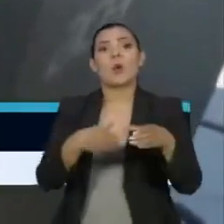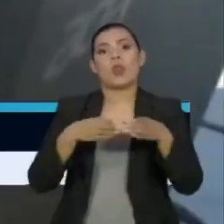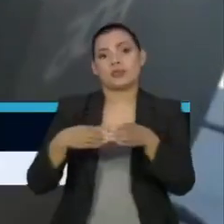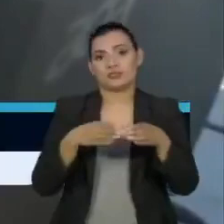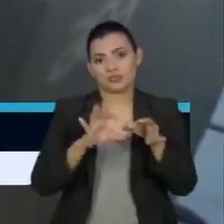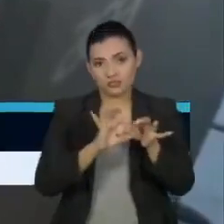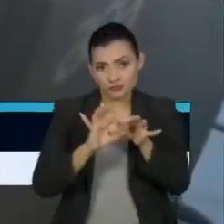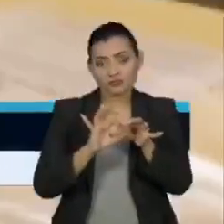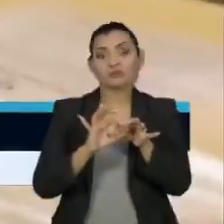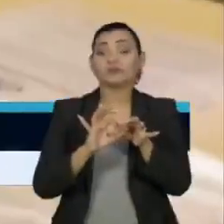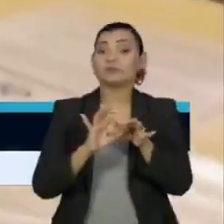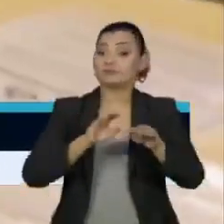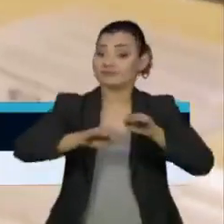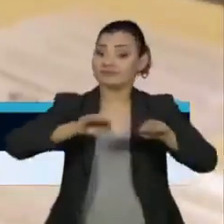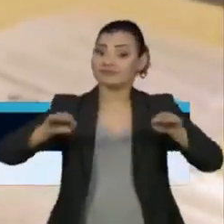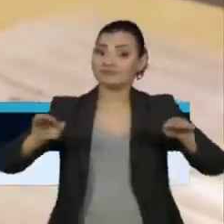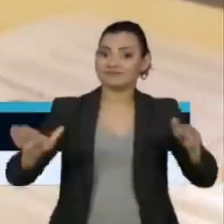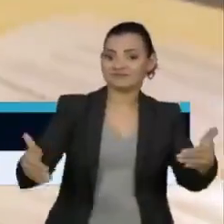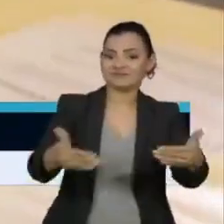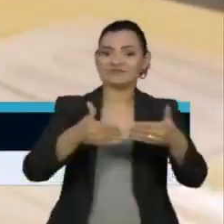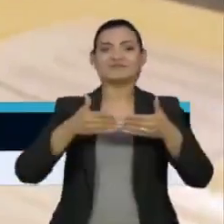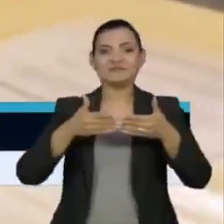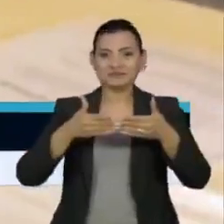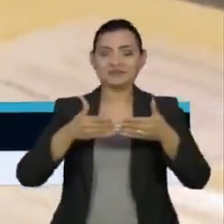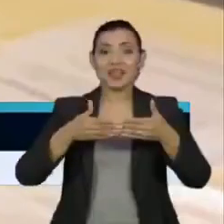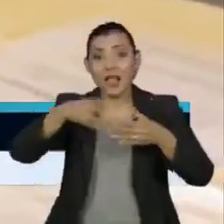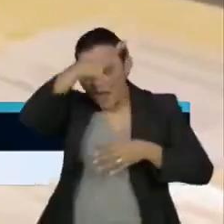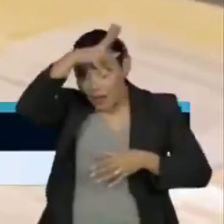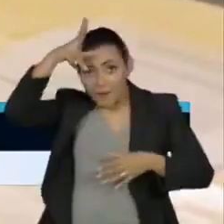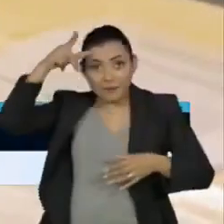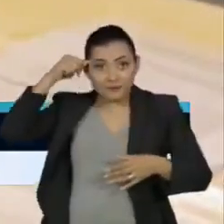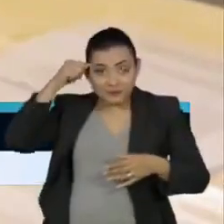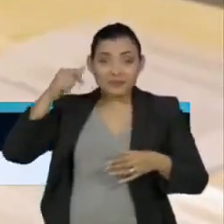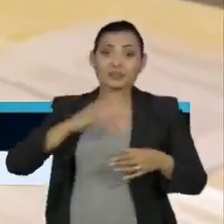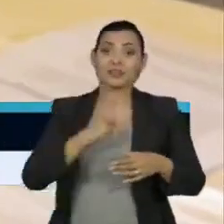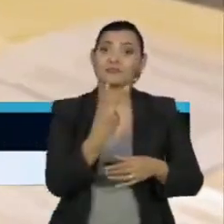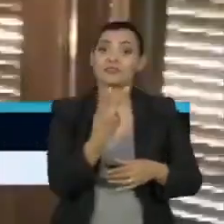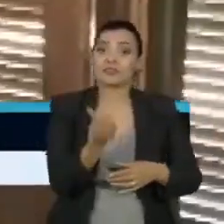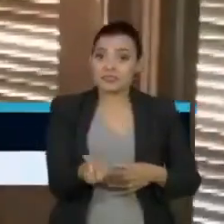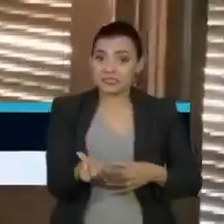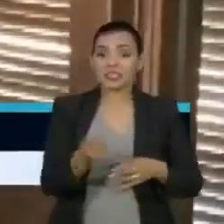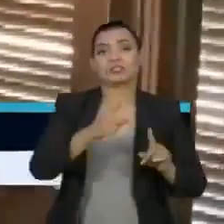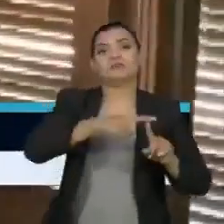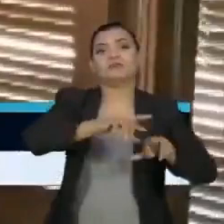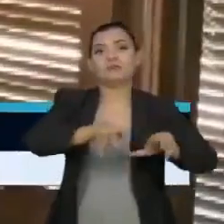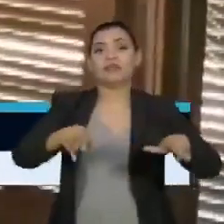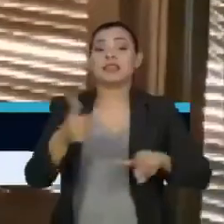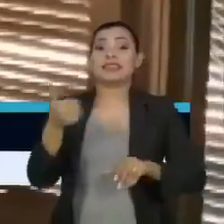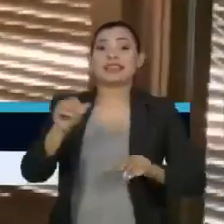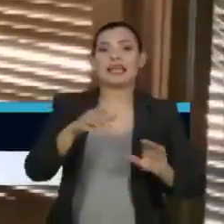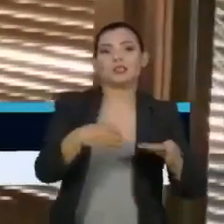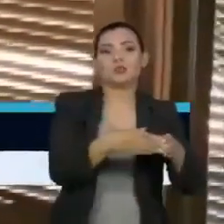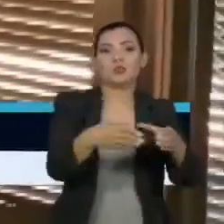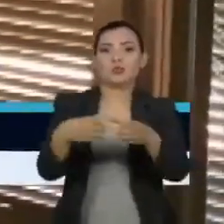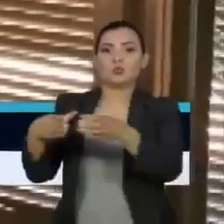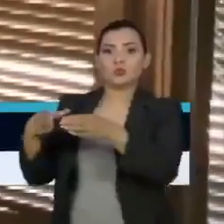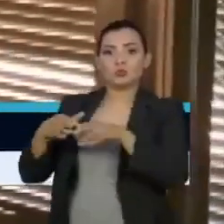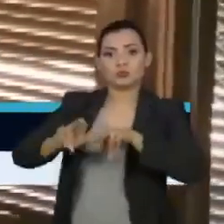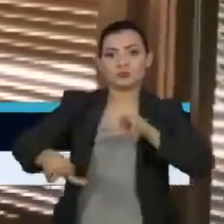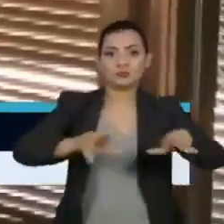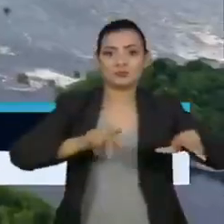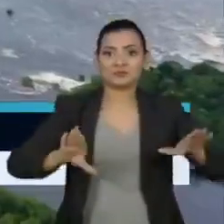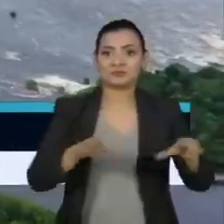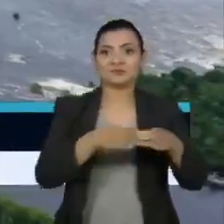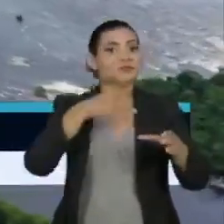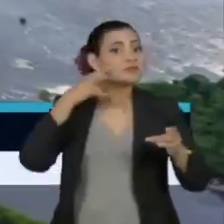coletivo, mutirão. Unida pela Amazônia, a equipe conta com 26 comunicadores de 10 povos, divididos entre